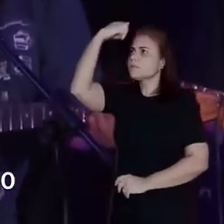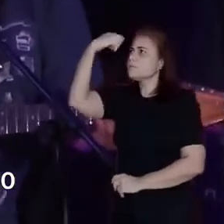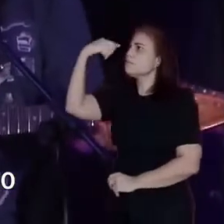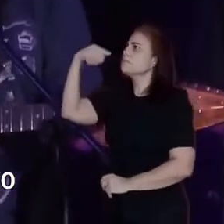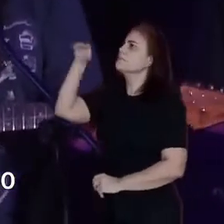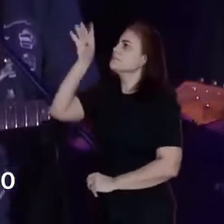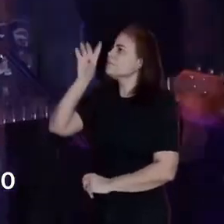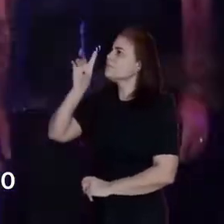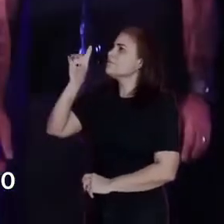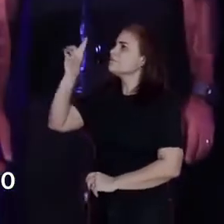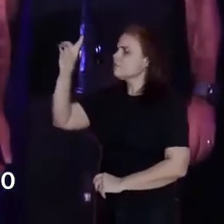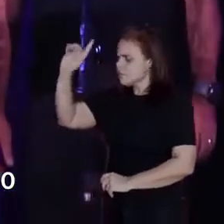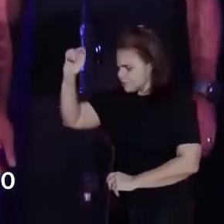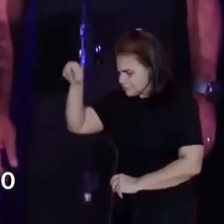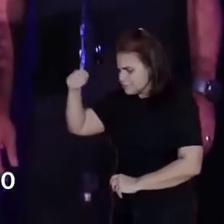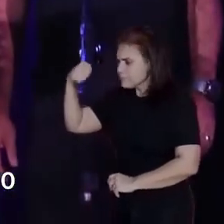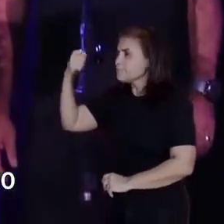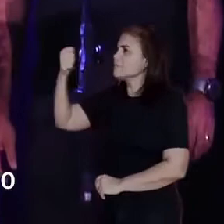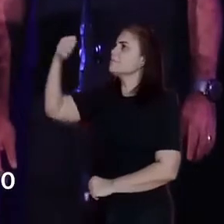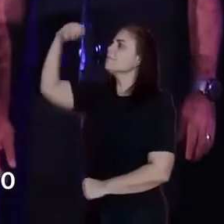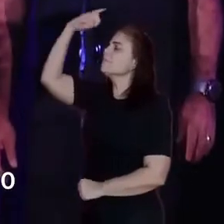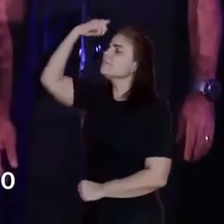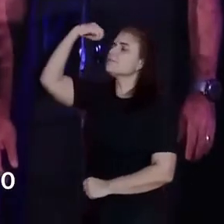só tu és